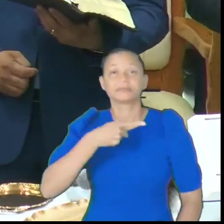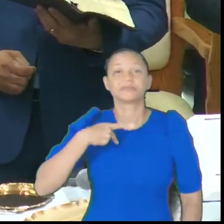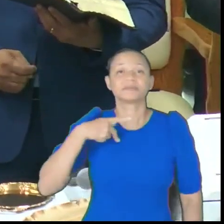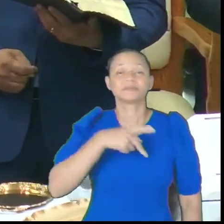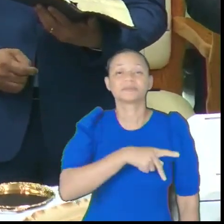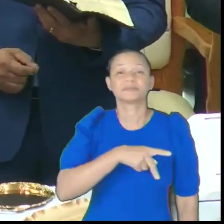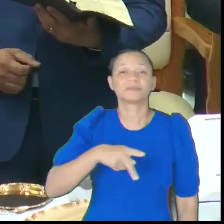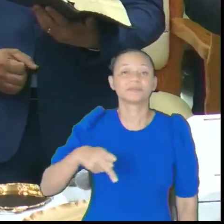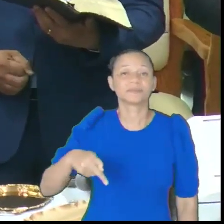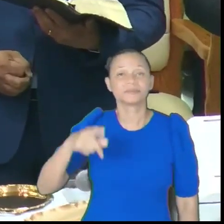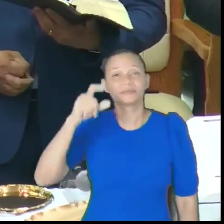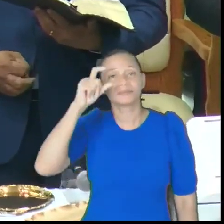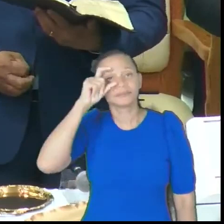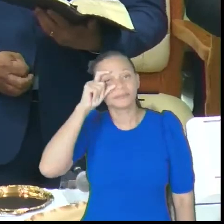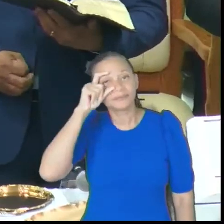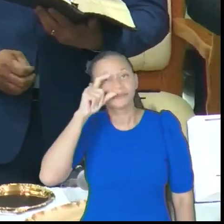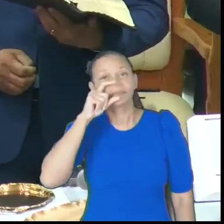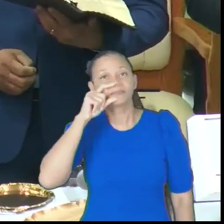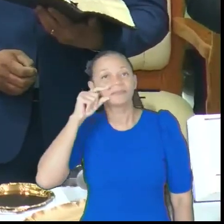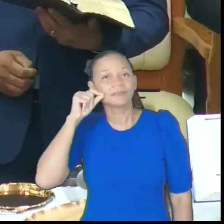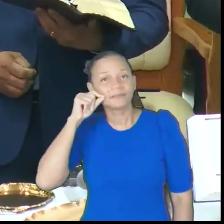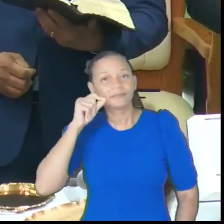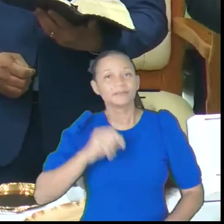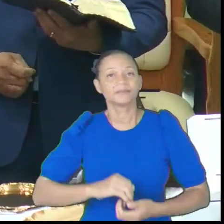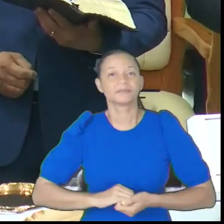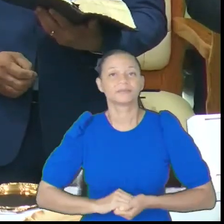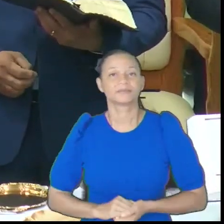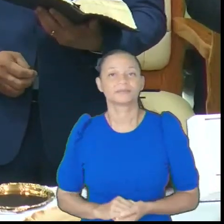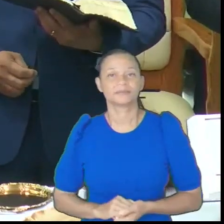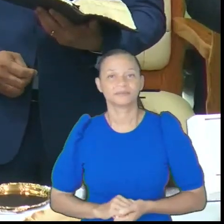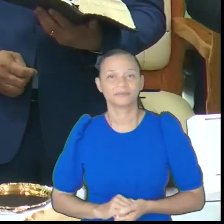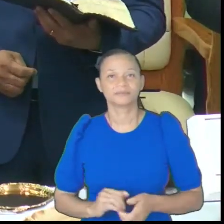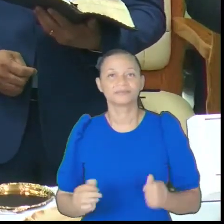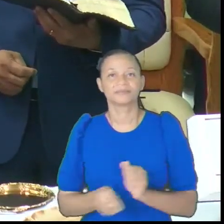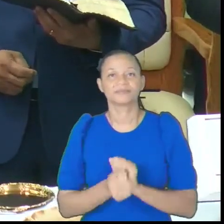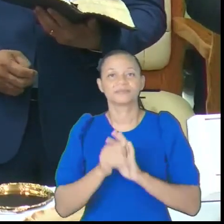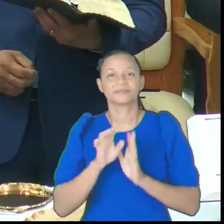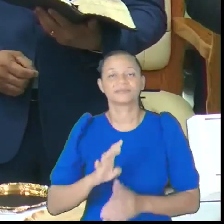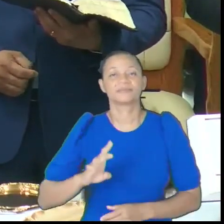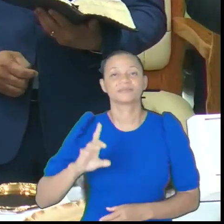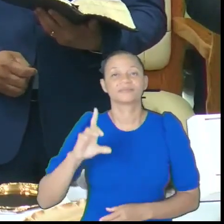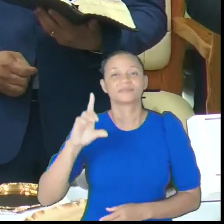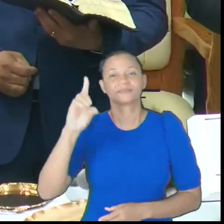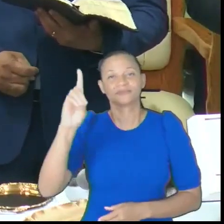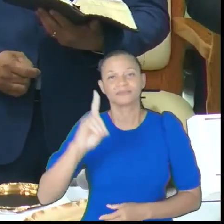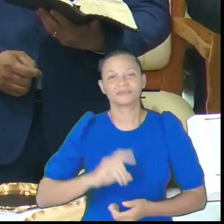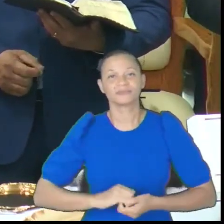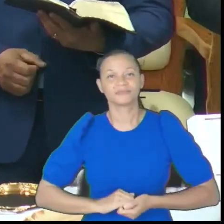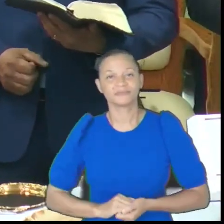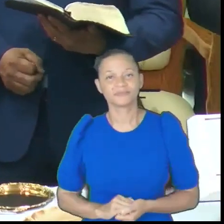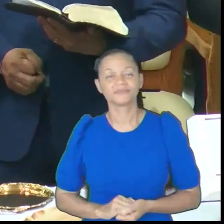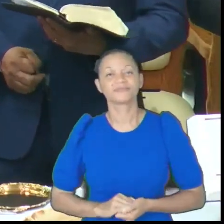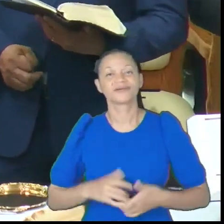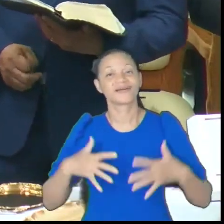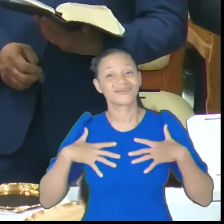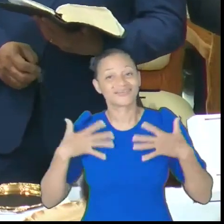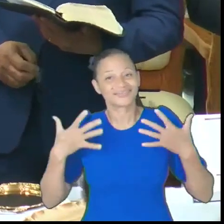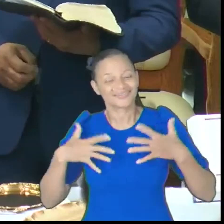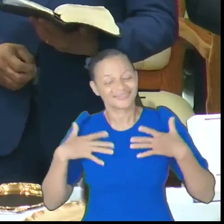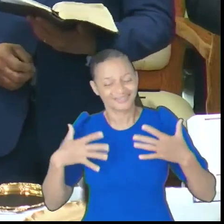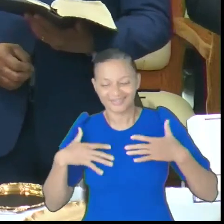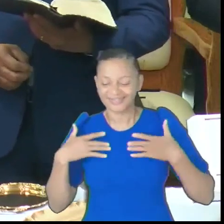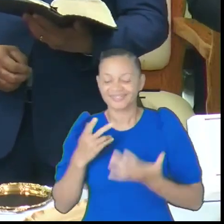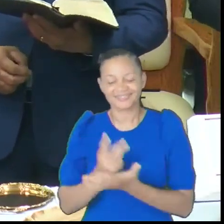Orisvaldo Nunes de Lima. Glória a Deus, que nos recebe com muita alegria aqui